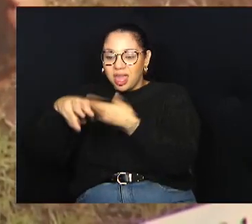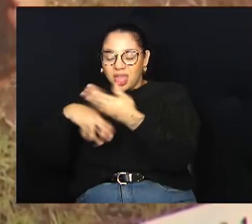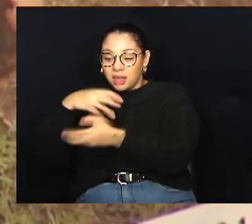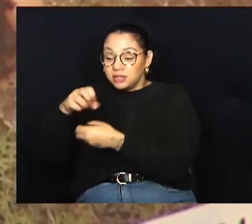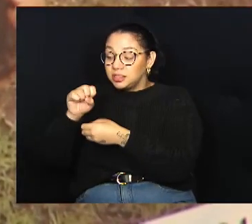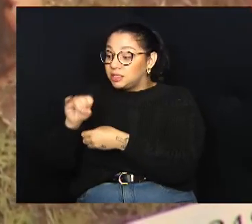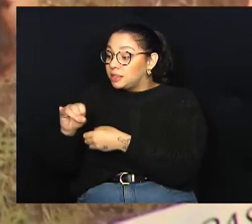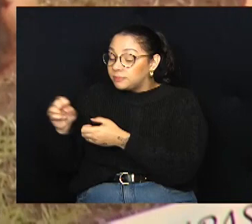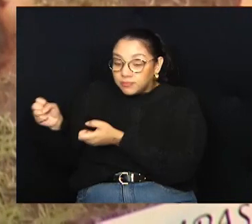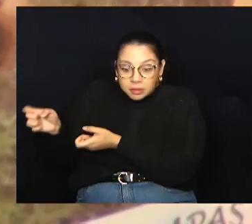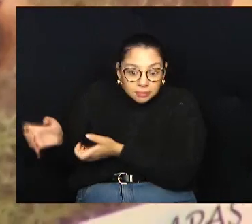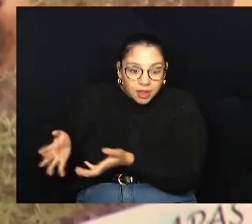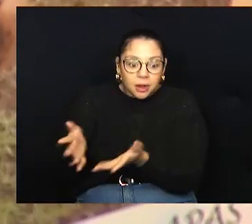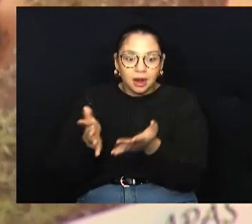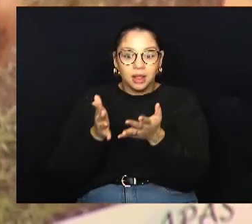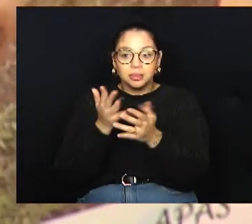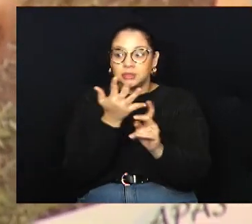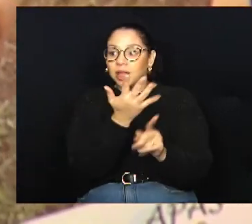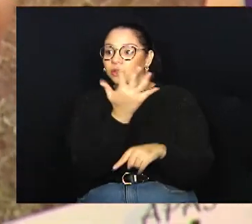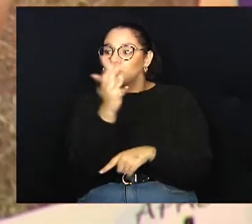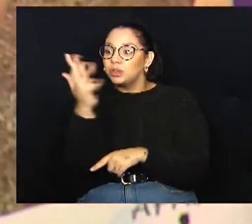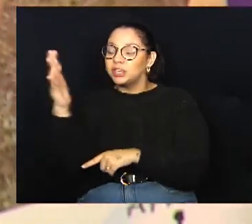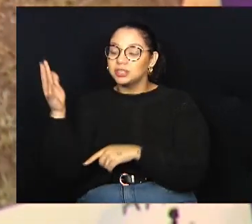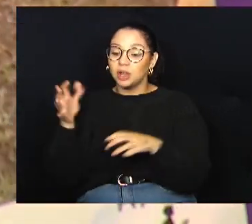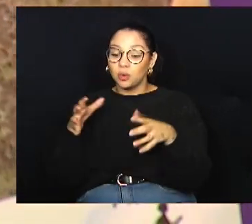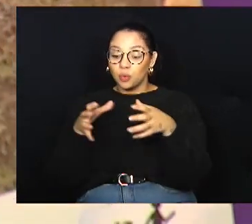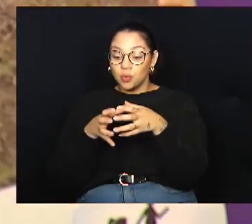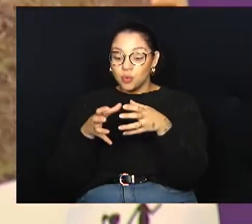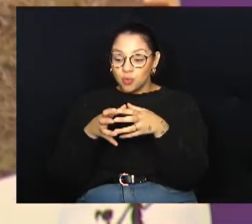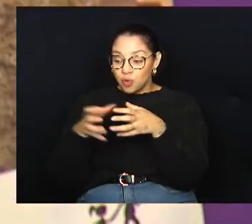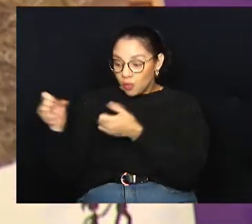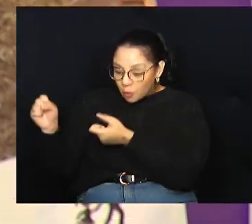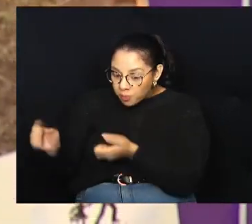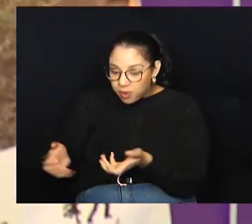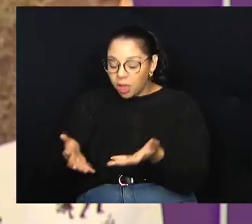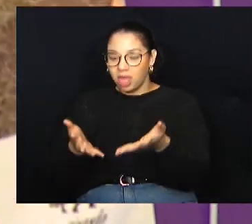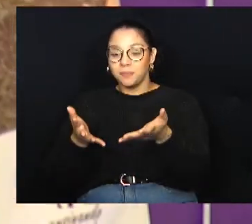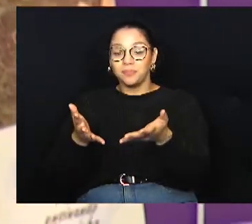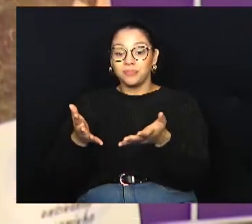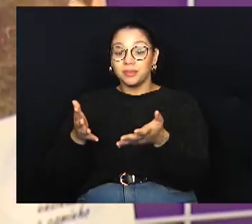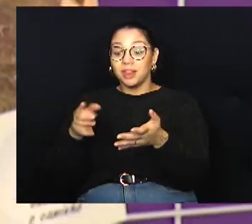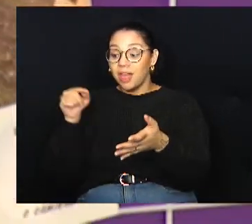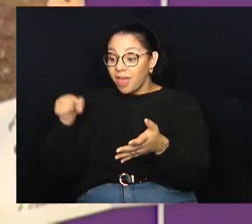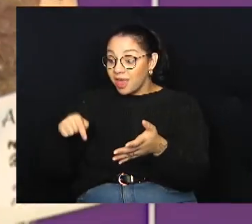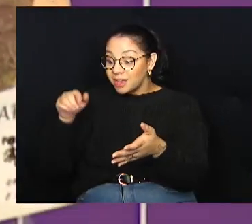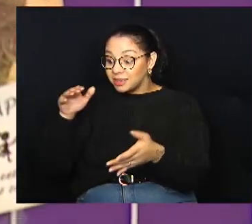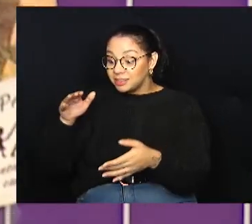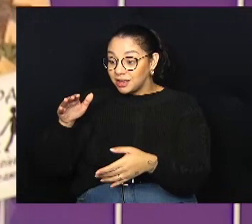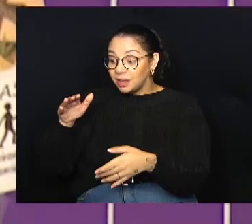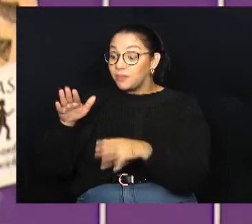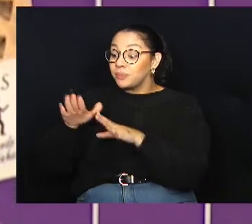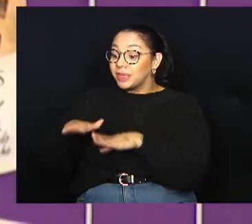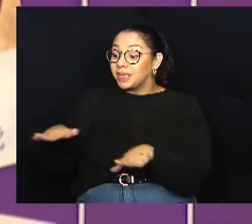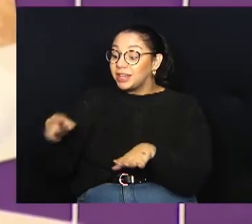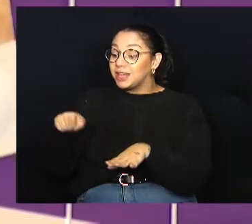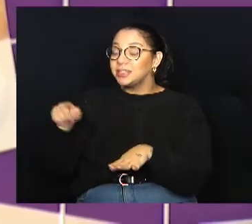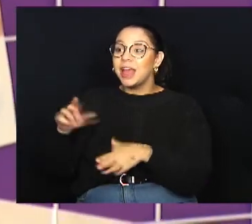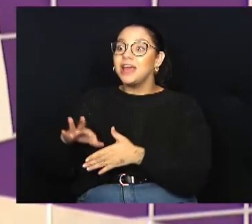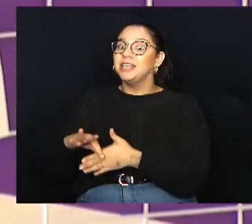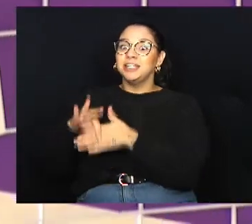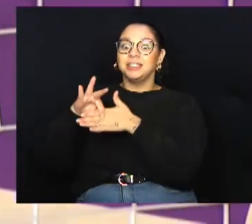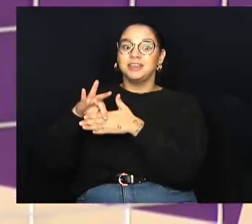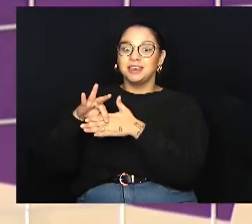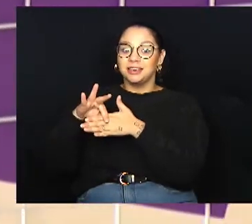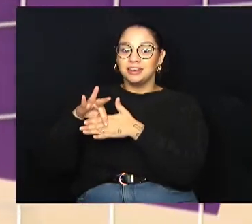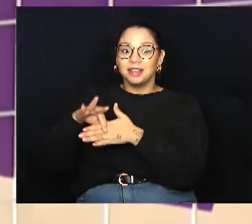na natureza com o grupo delas dentro da classe, essas crianças são as líderes naturais, são as